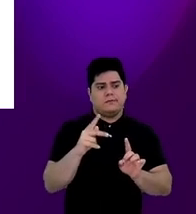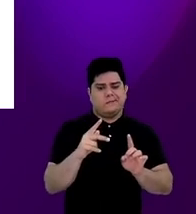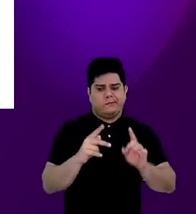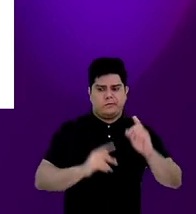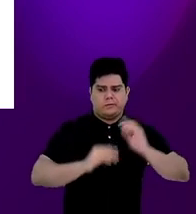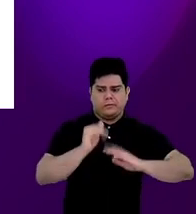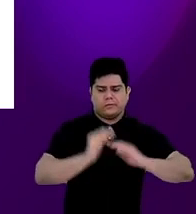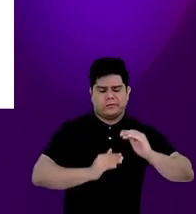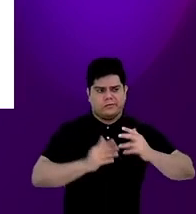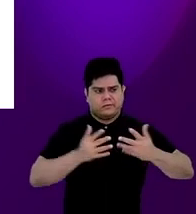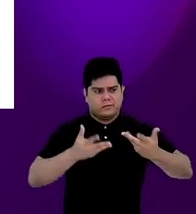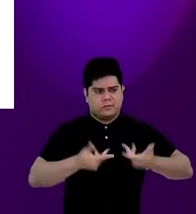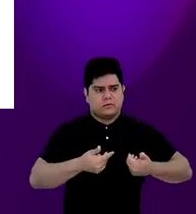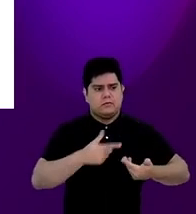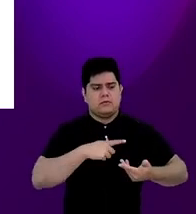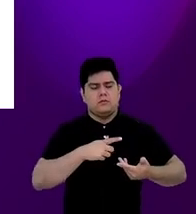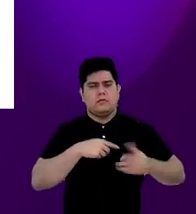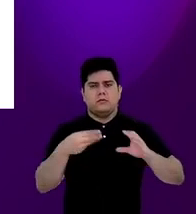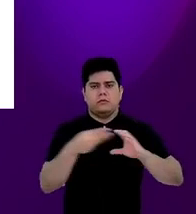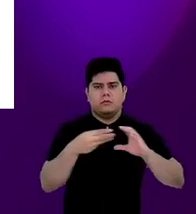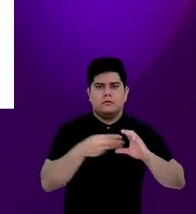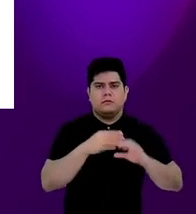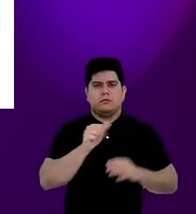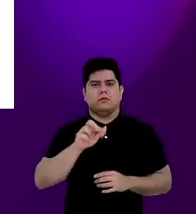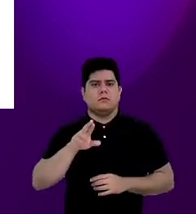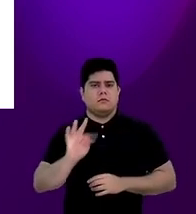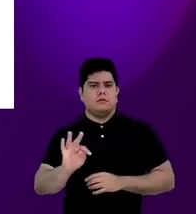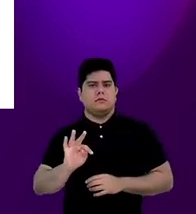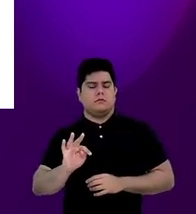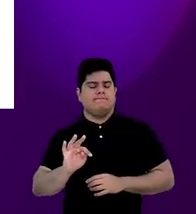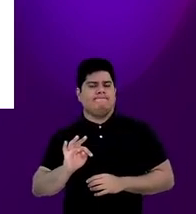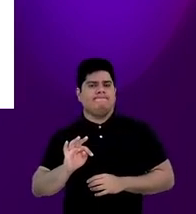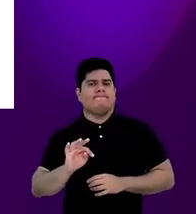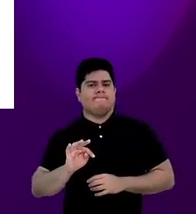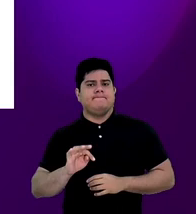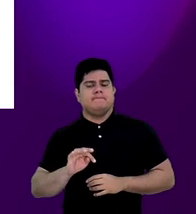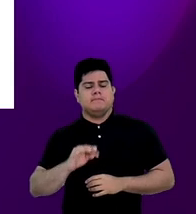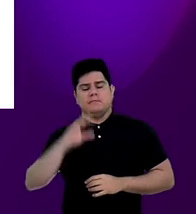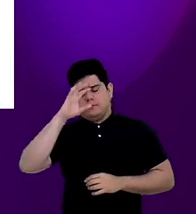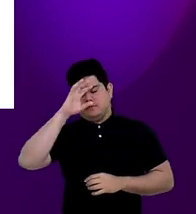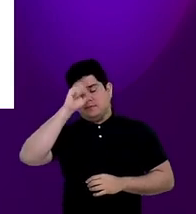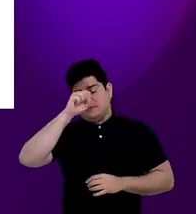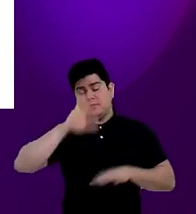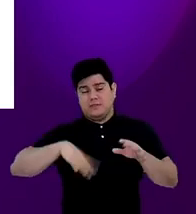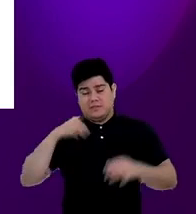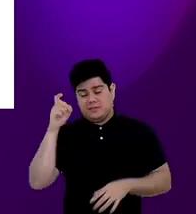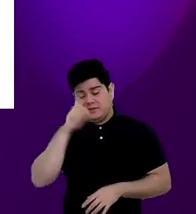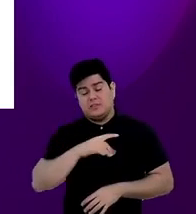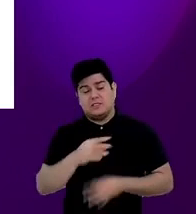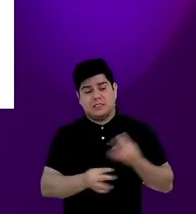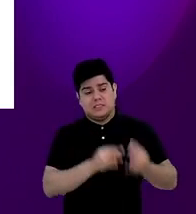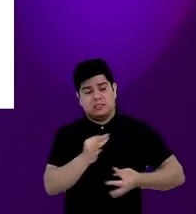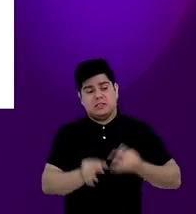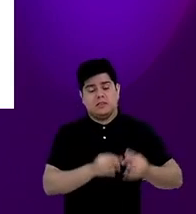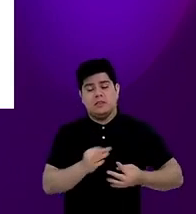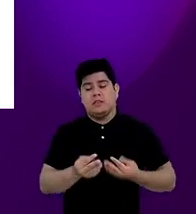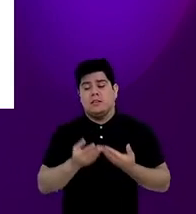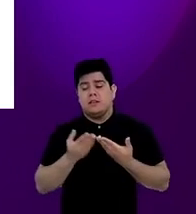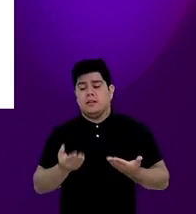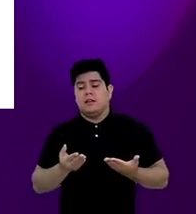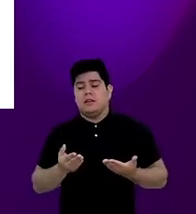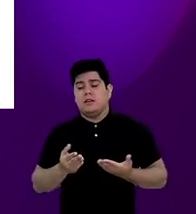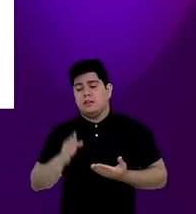capacidade de manufaturar células CAR-T. A gente tem aprendido aí, às vezes, a duras penas, que a terapia com alquilante,